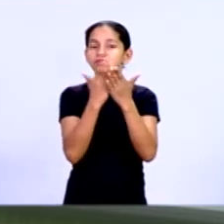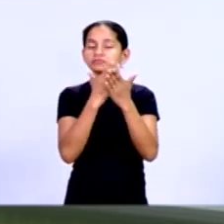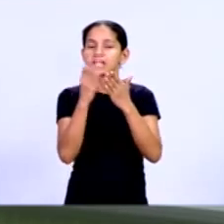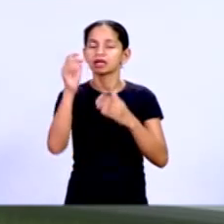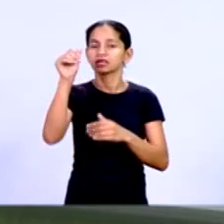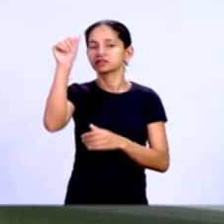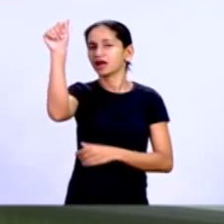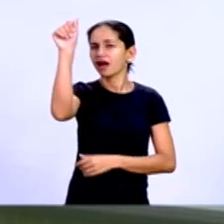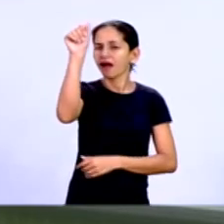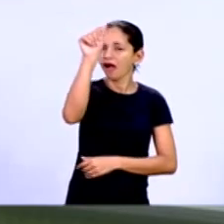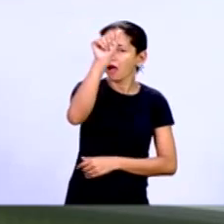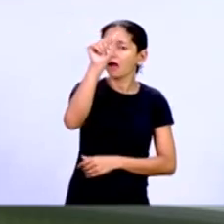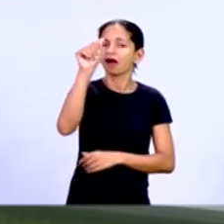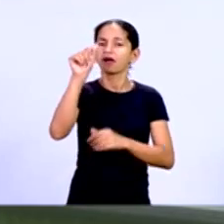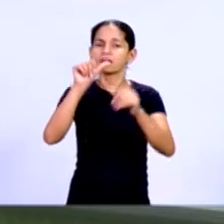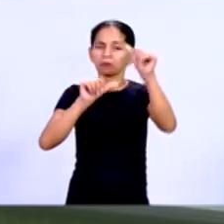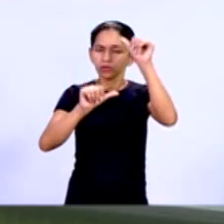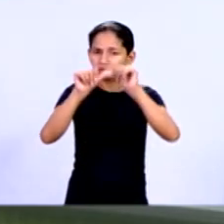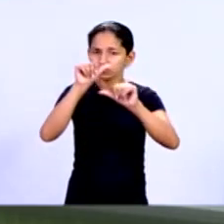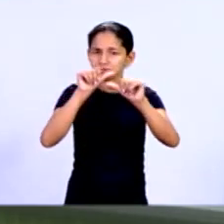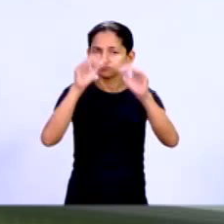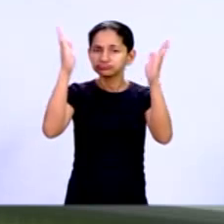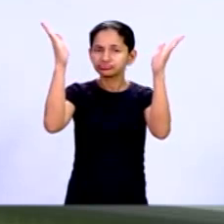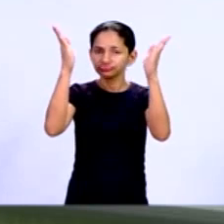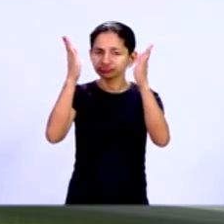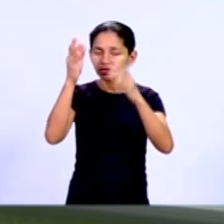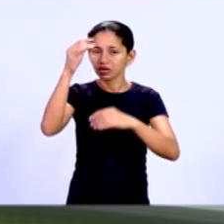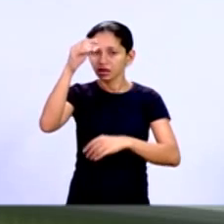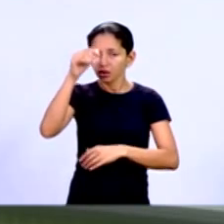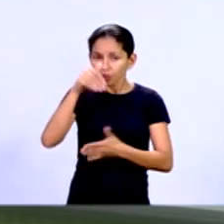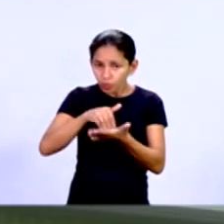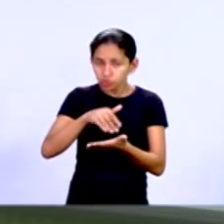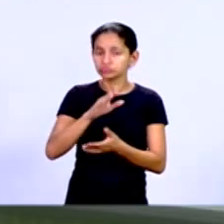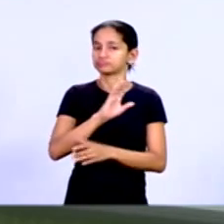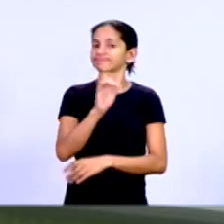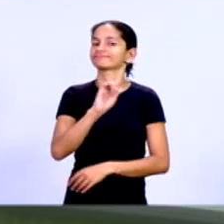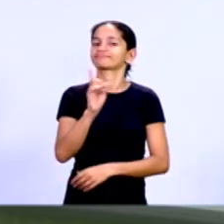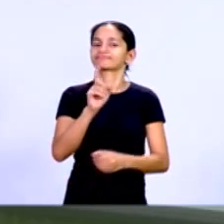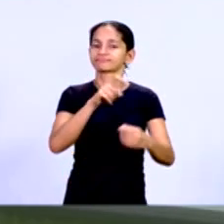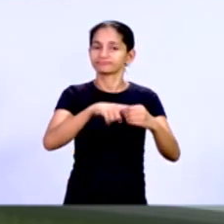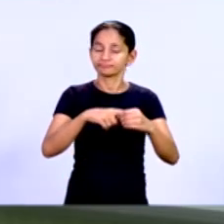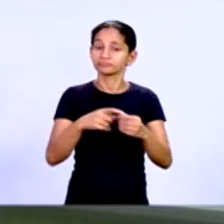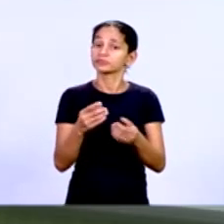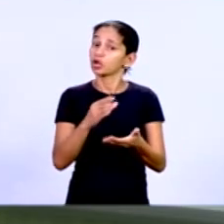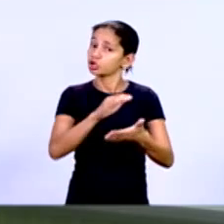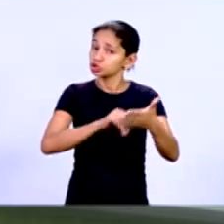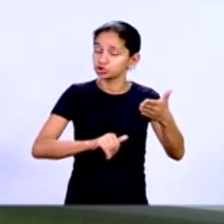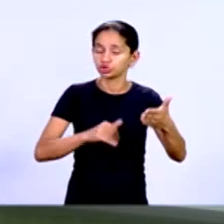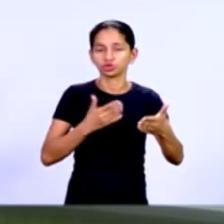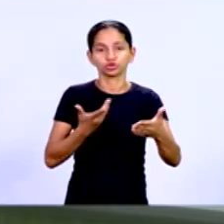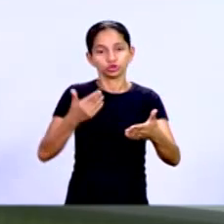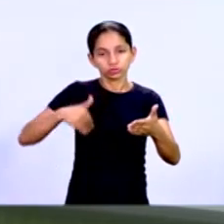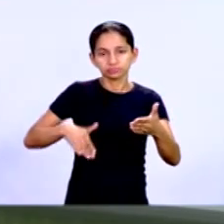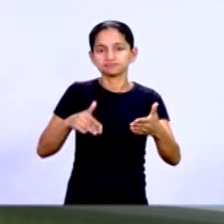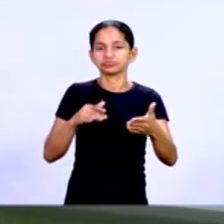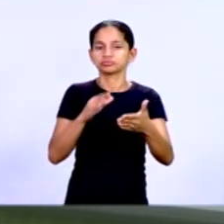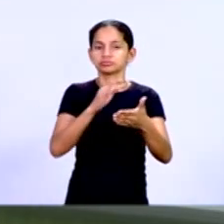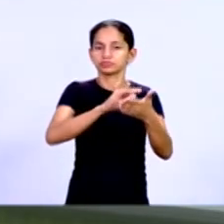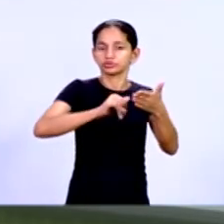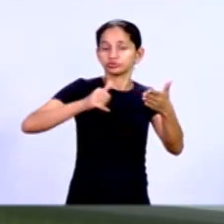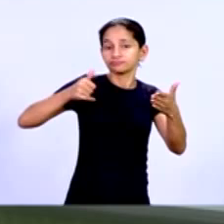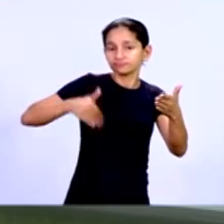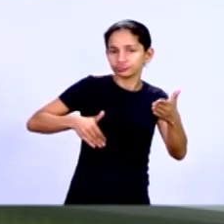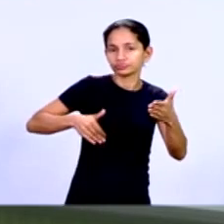ele acontece? Ele começa a tirar os investimentos e começa a investir em lugares que são mais